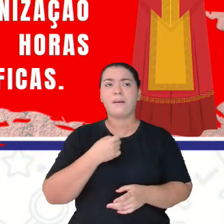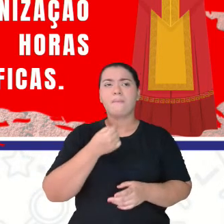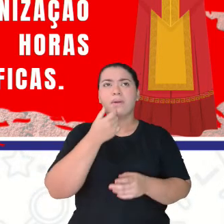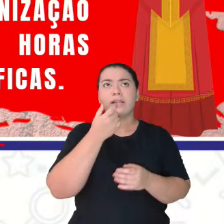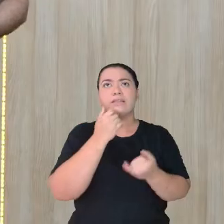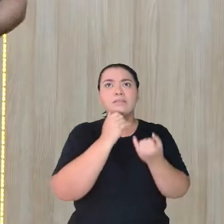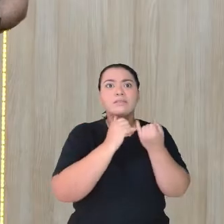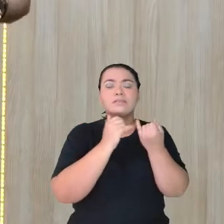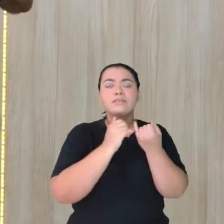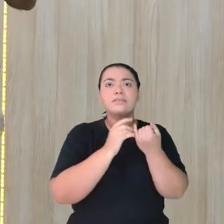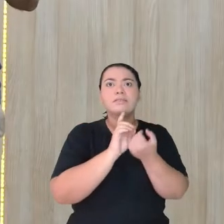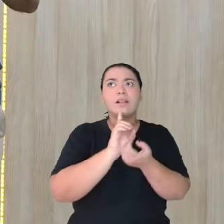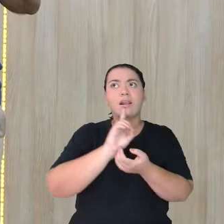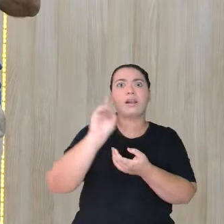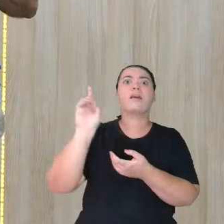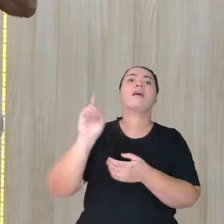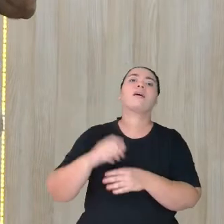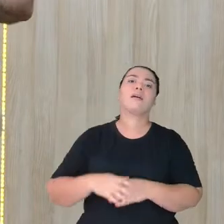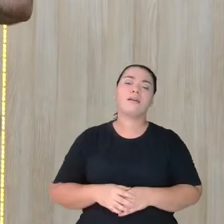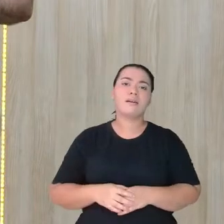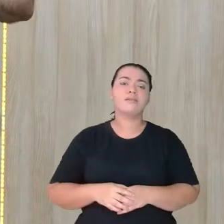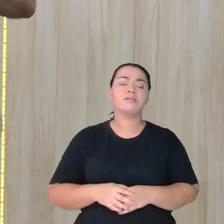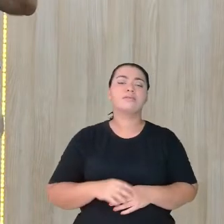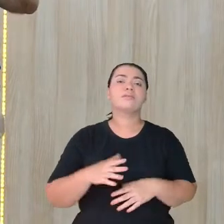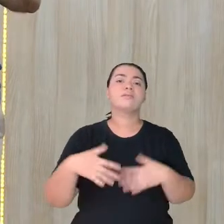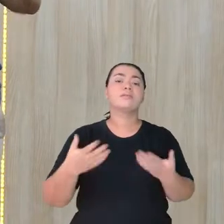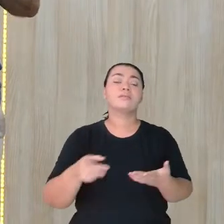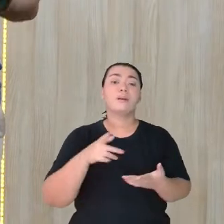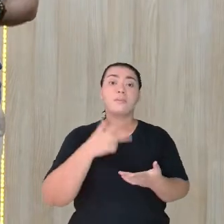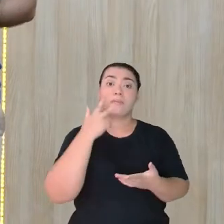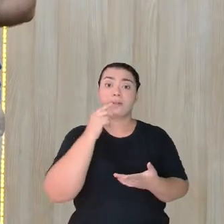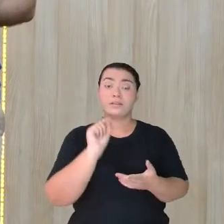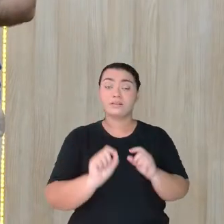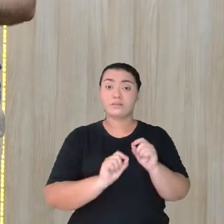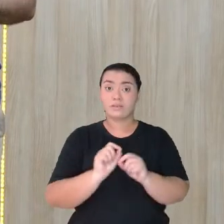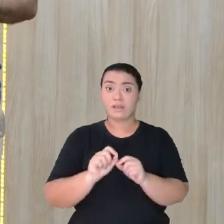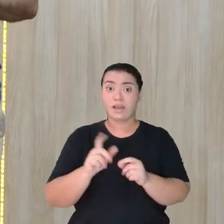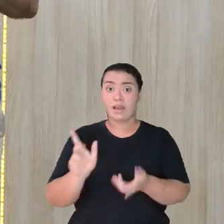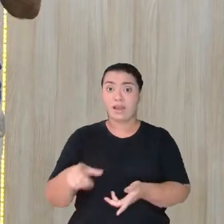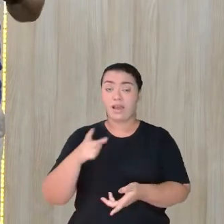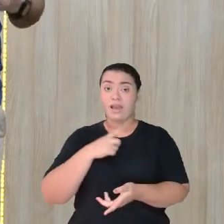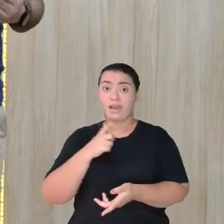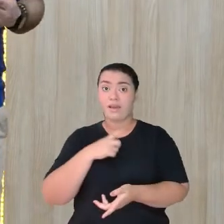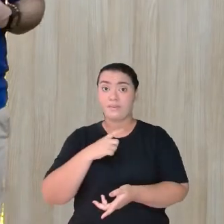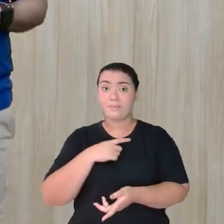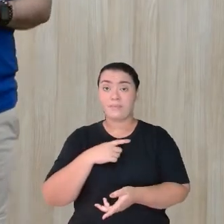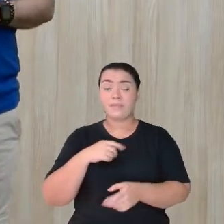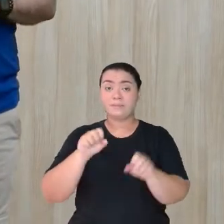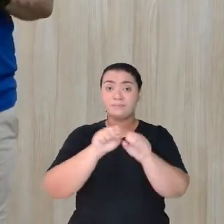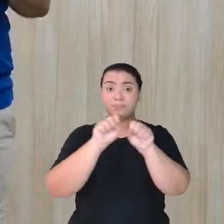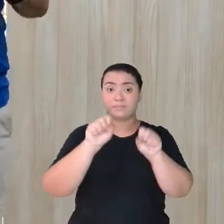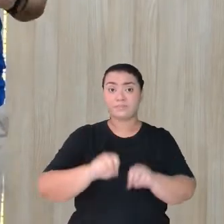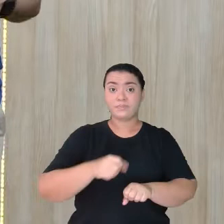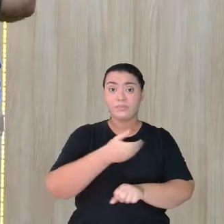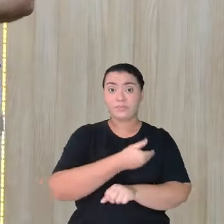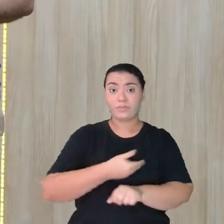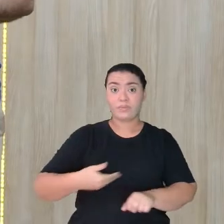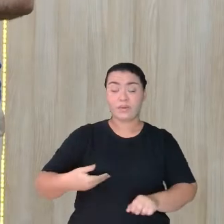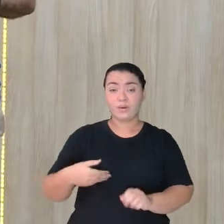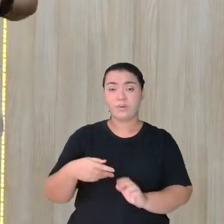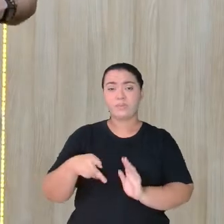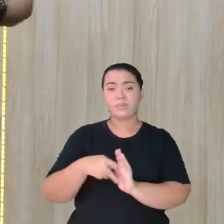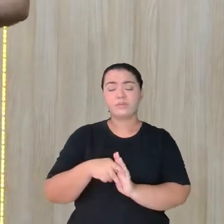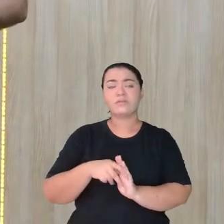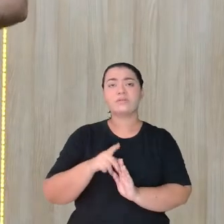de um deus, né? E a gente pode dizer que devido a isso, a gente teria um sistema de governo